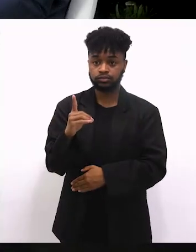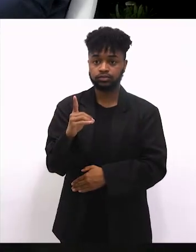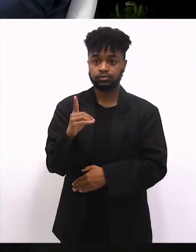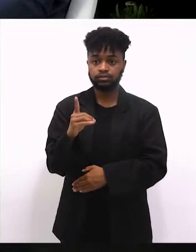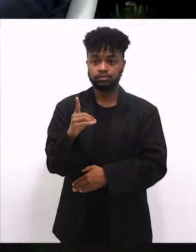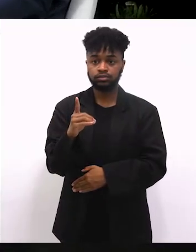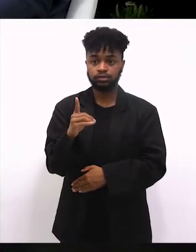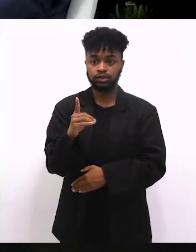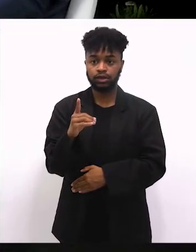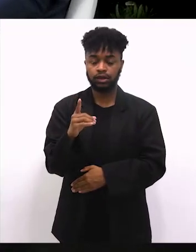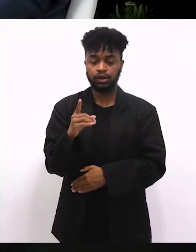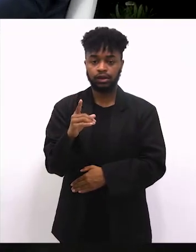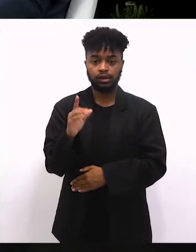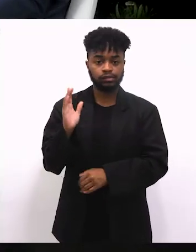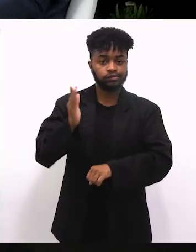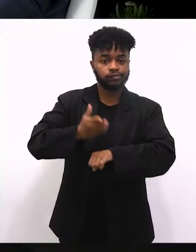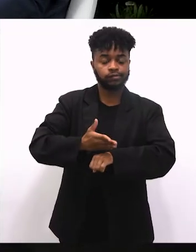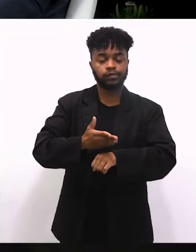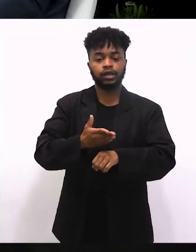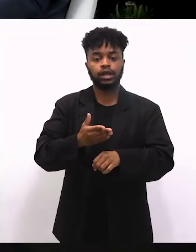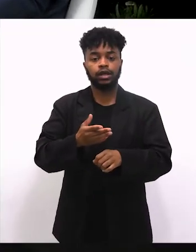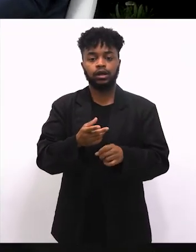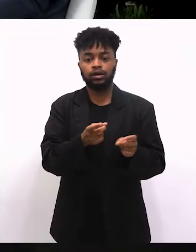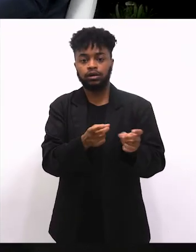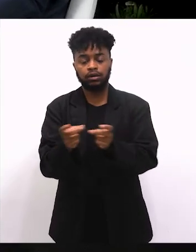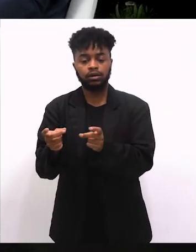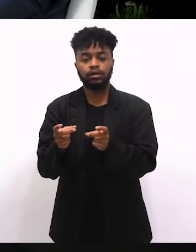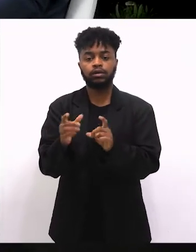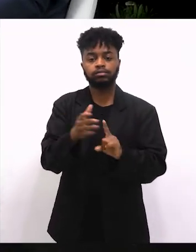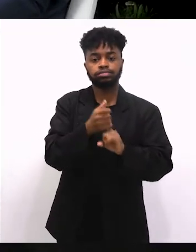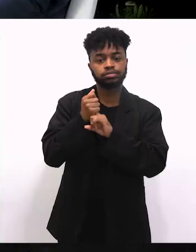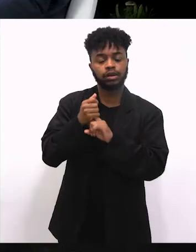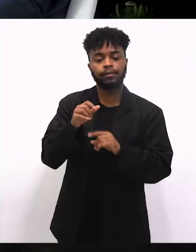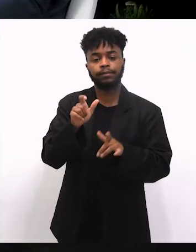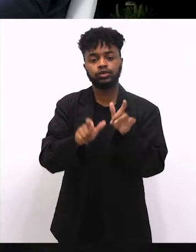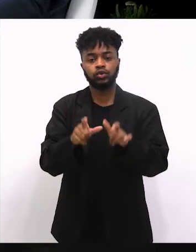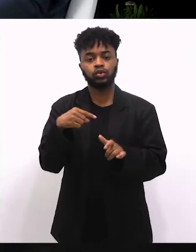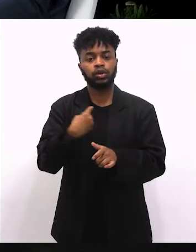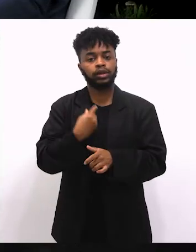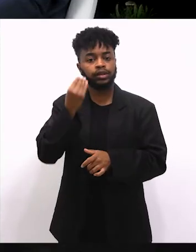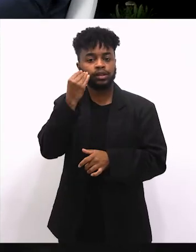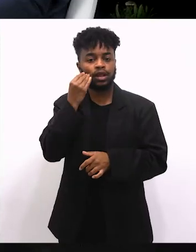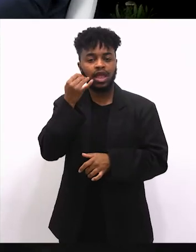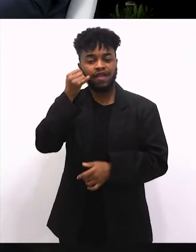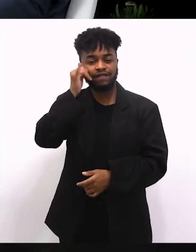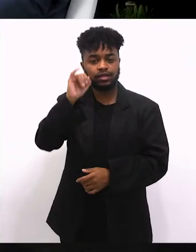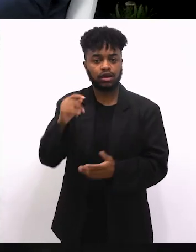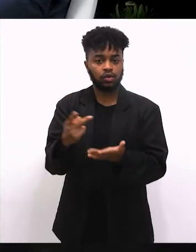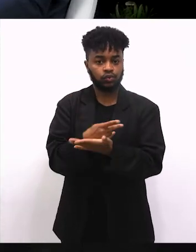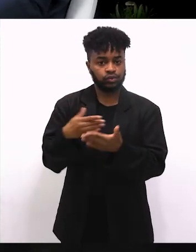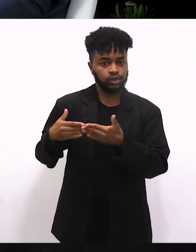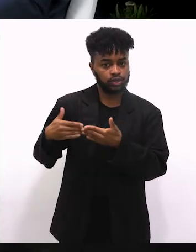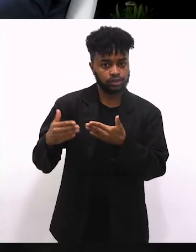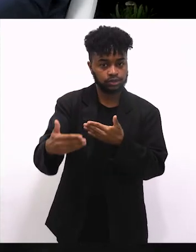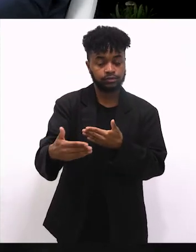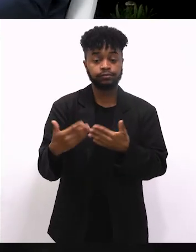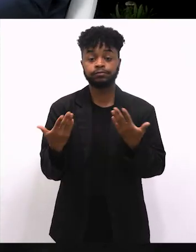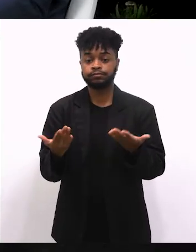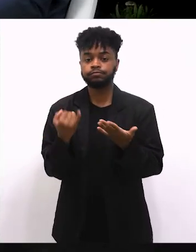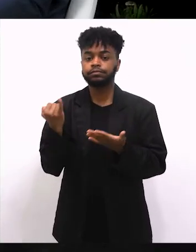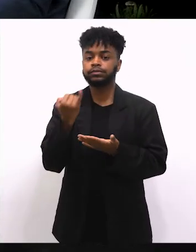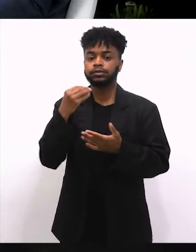de enfrentamento ao tráfico de pessoas, né, a gente faz um trabalho de prevenção muito importante, né?